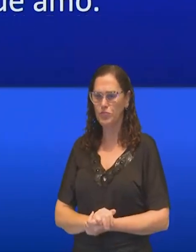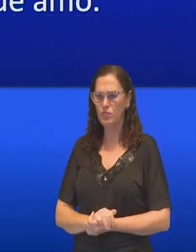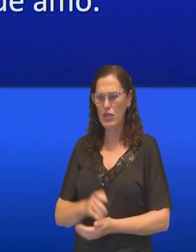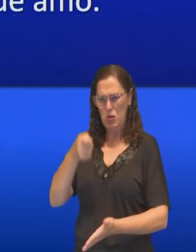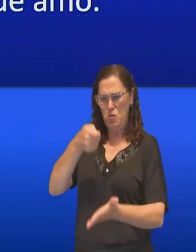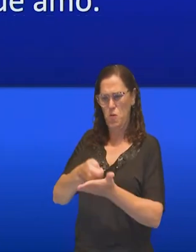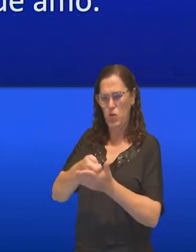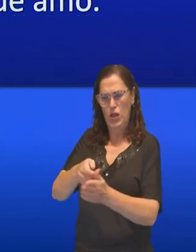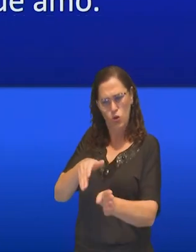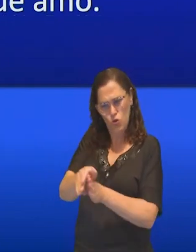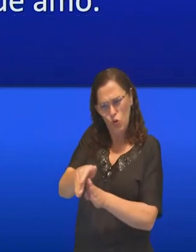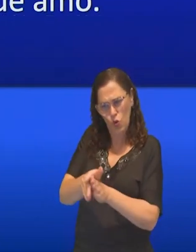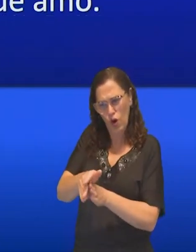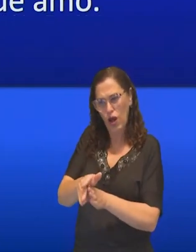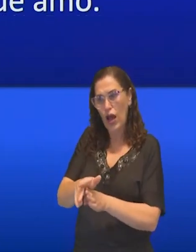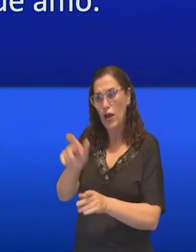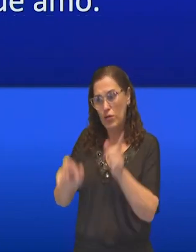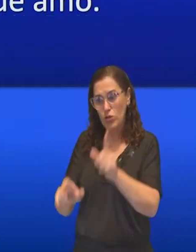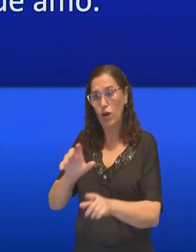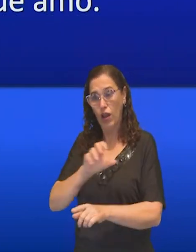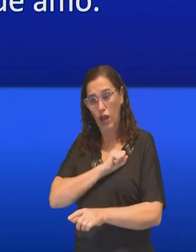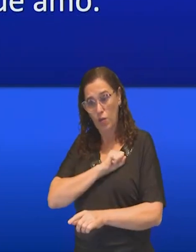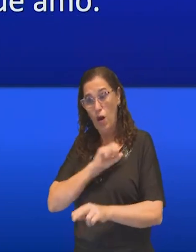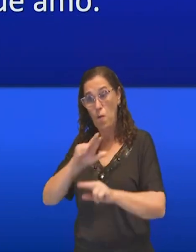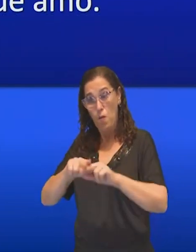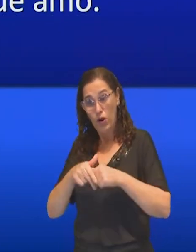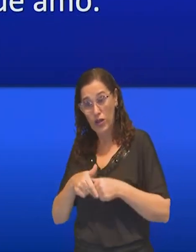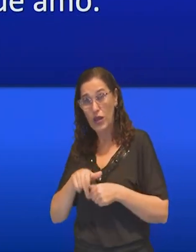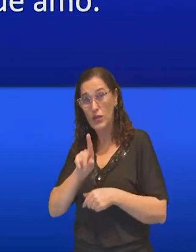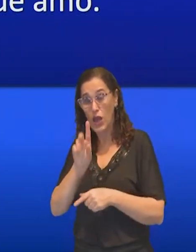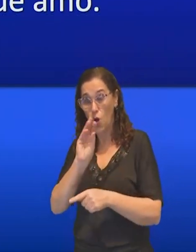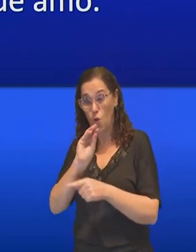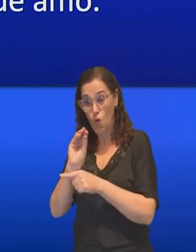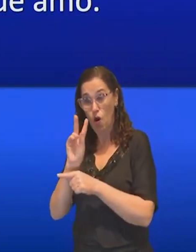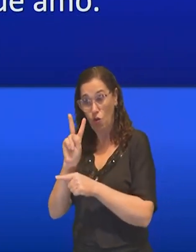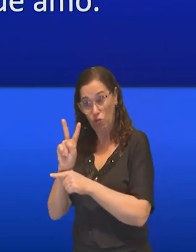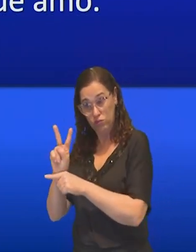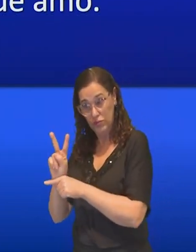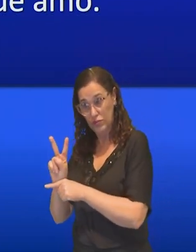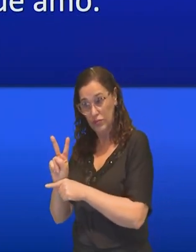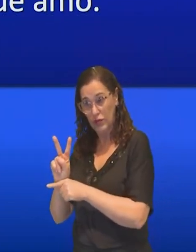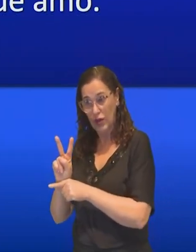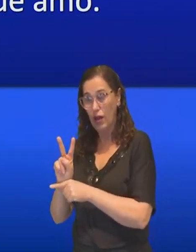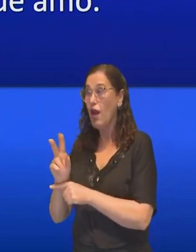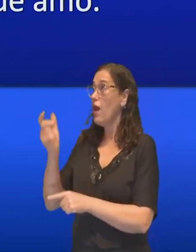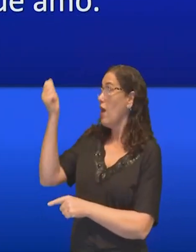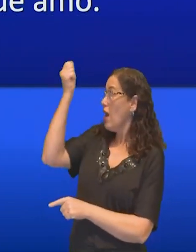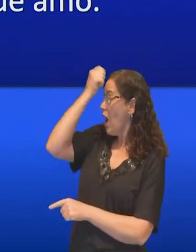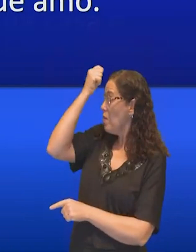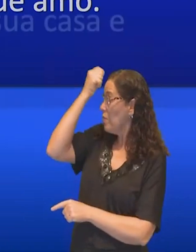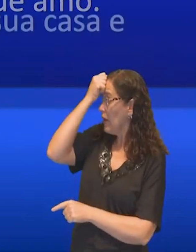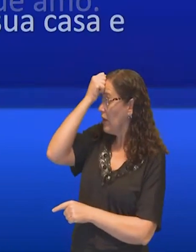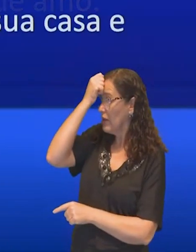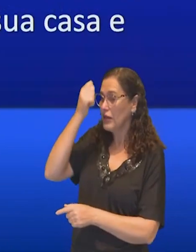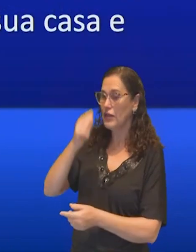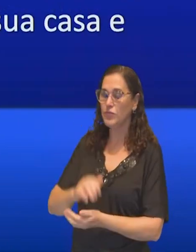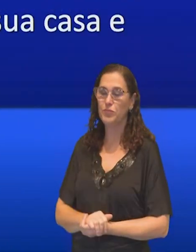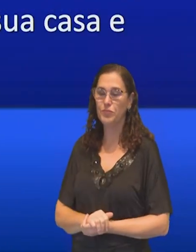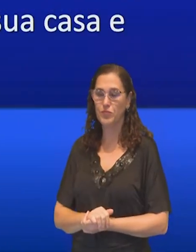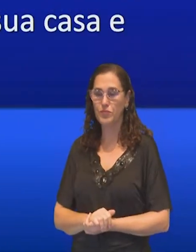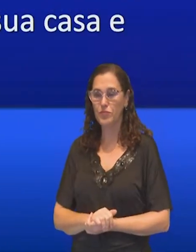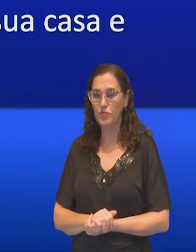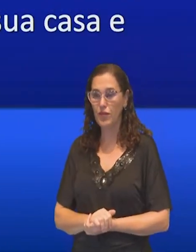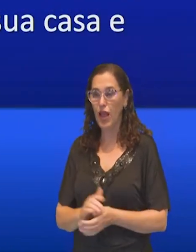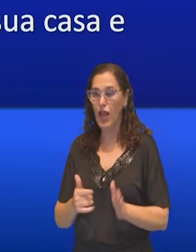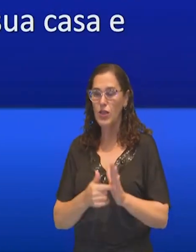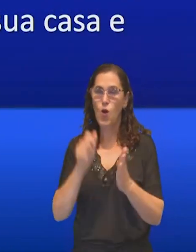repreendo e disciplino aqueles que amo. Portanto, seja zeloso e arrependa-se. Eis